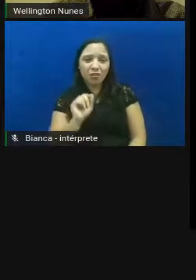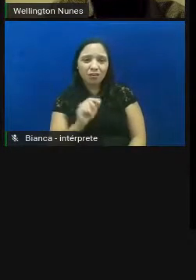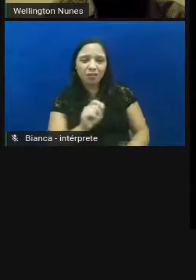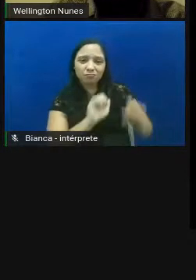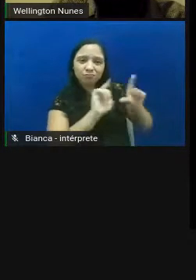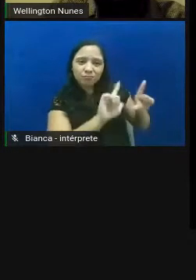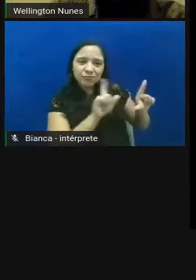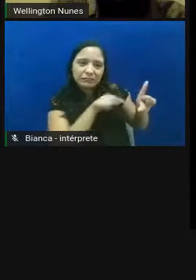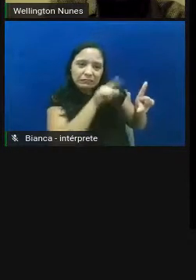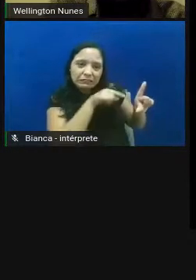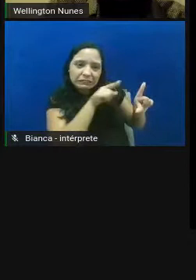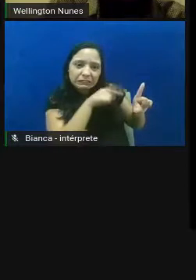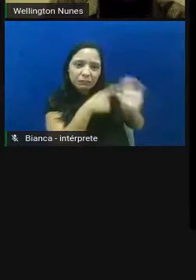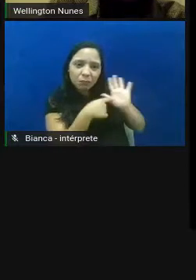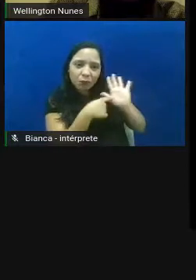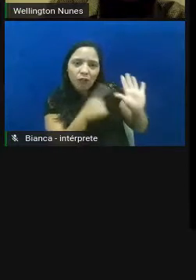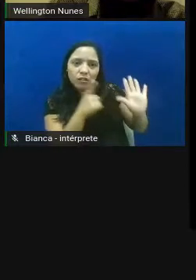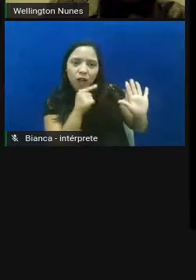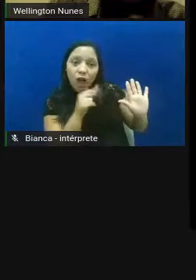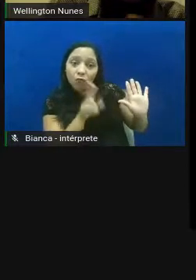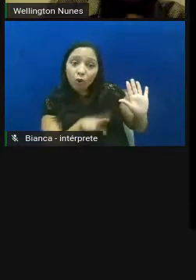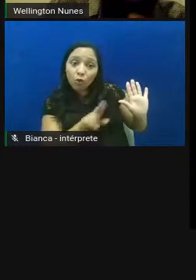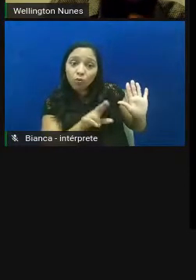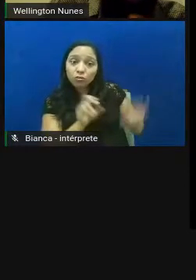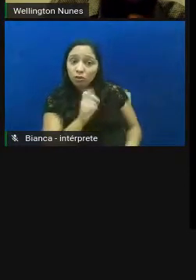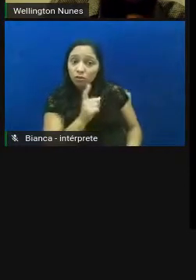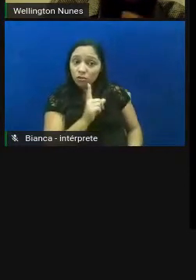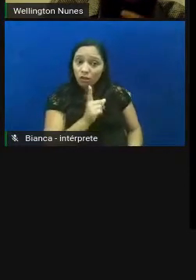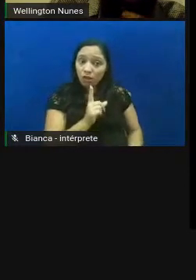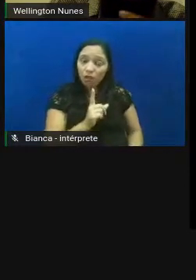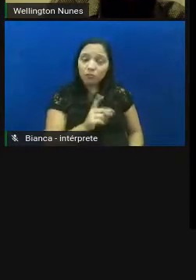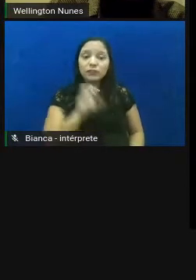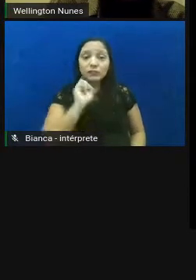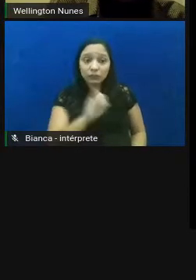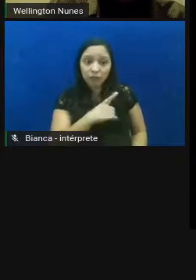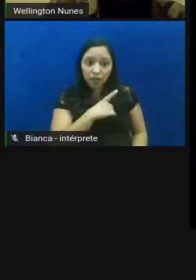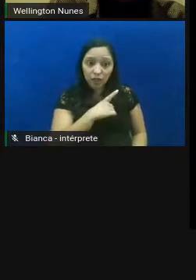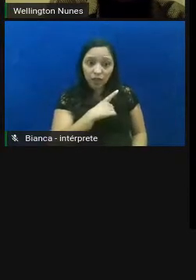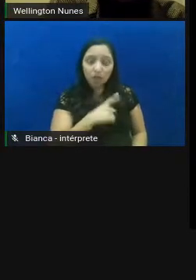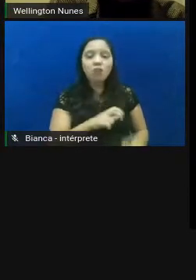saneado. Então, as áreas, as